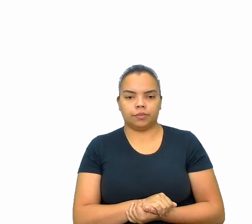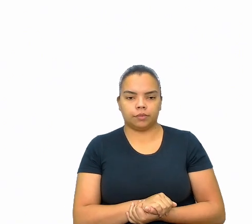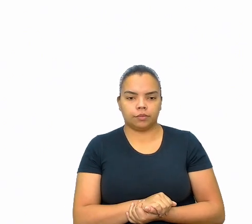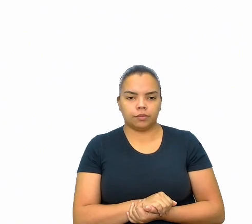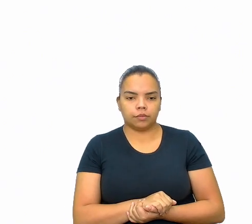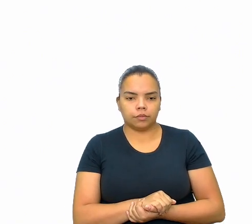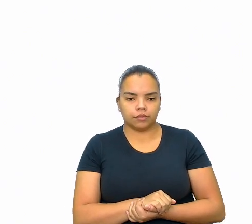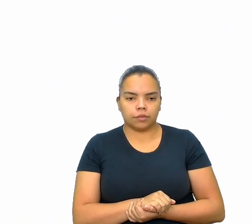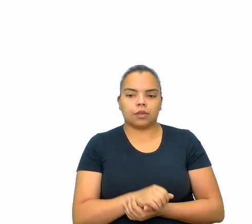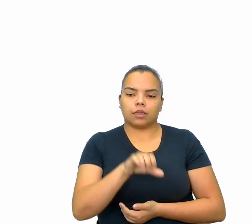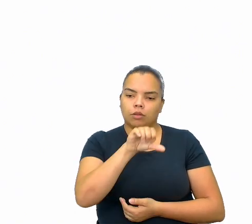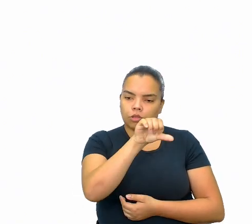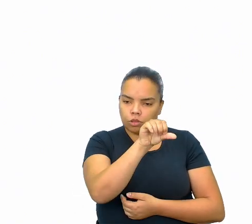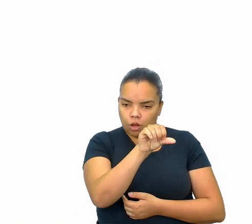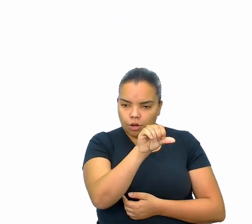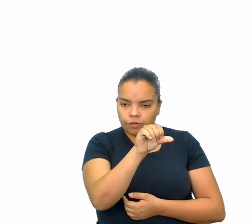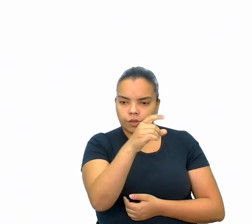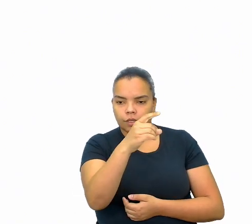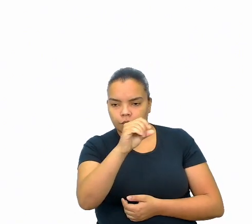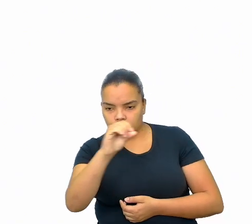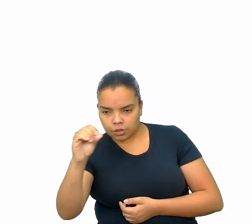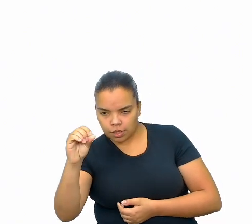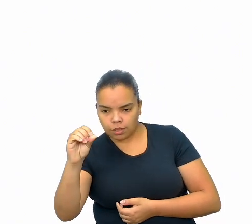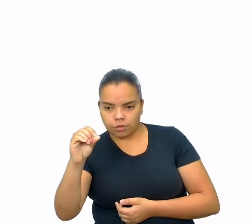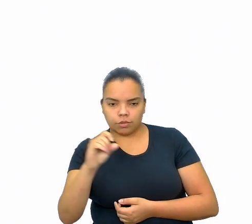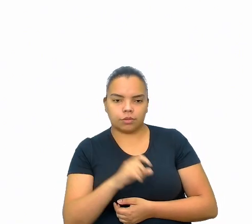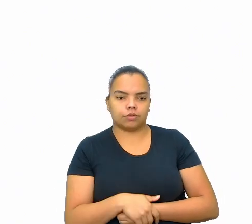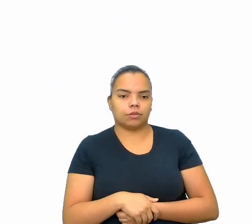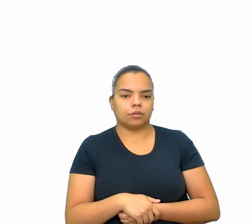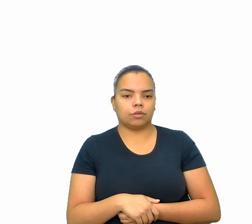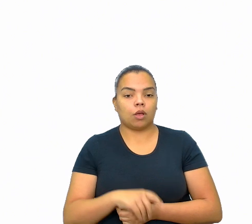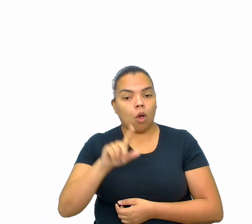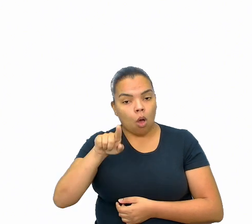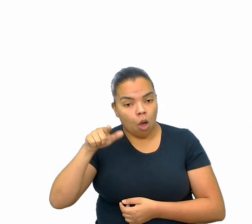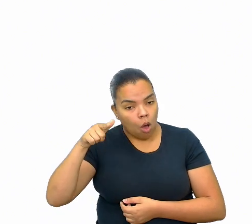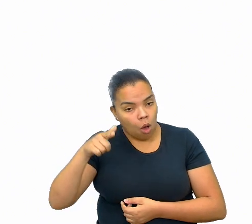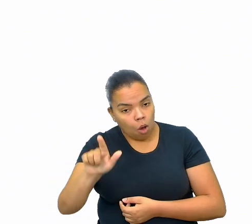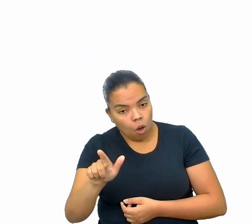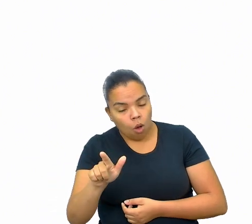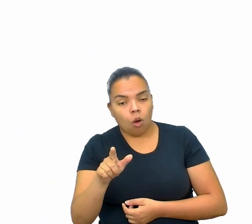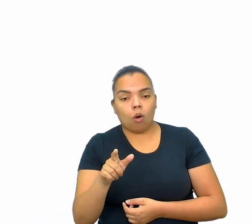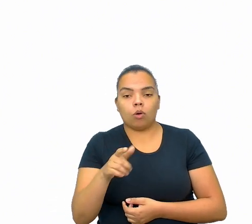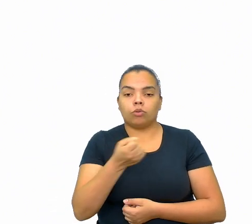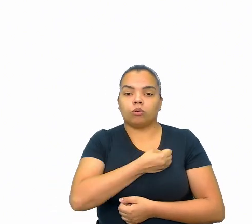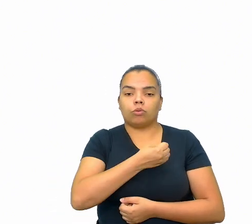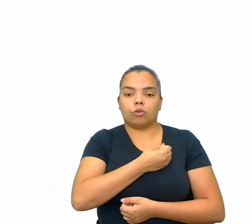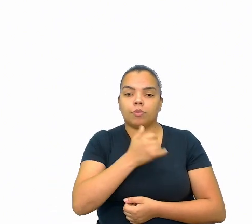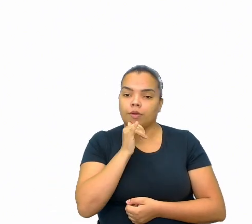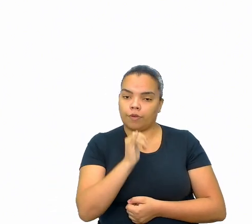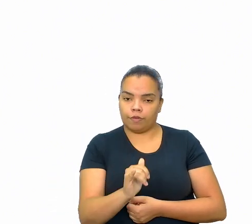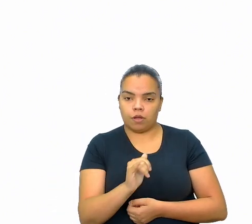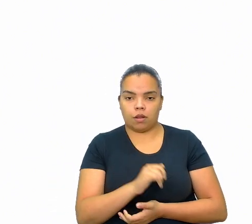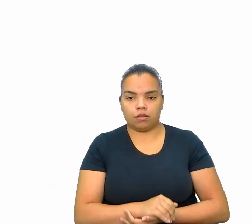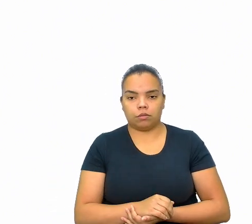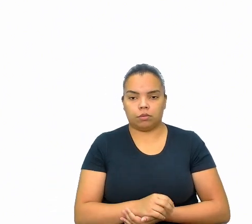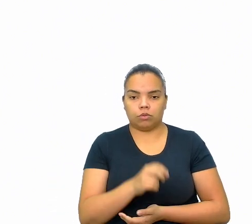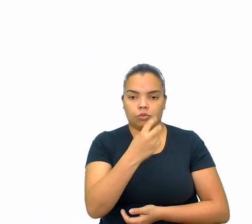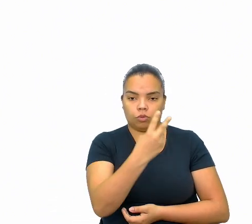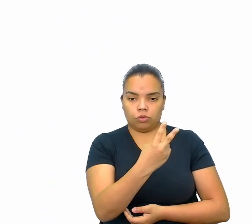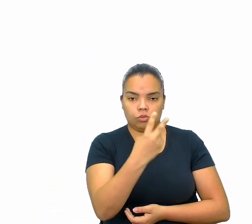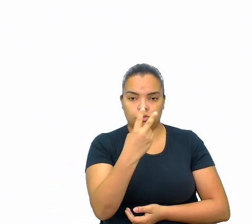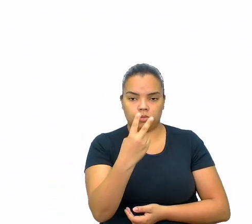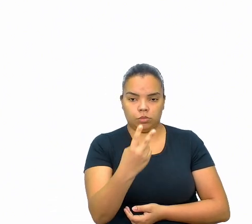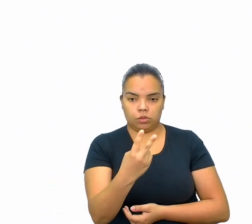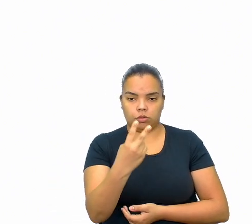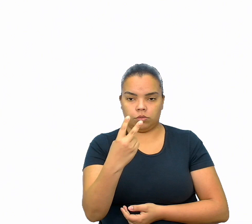coloca o número 9 e o centos. Olha só que legal. Outro número que foi ditado para a Fernanda.